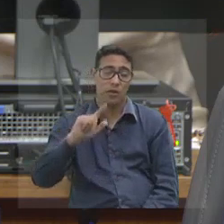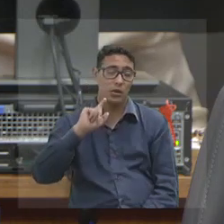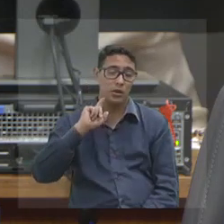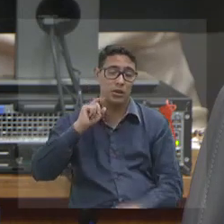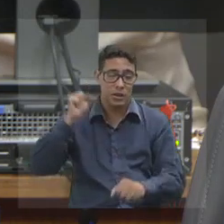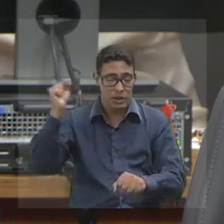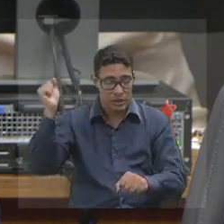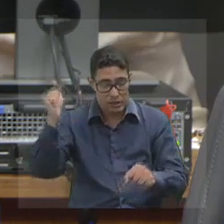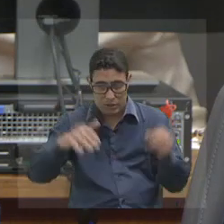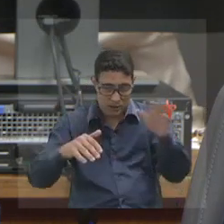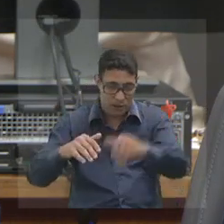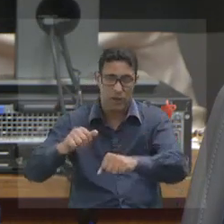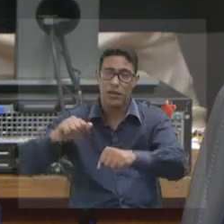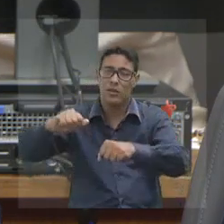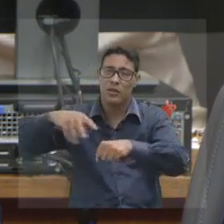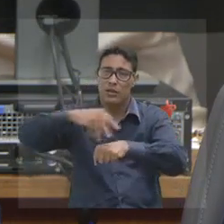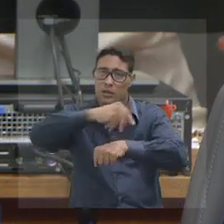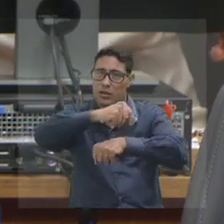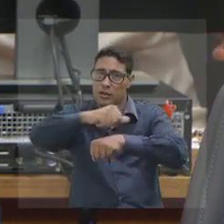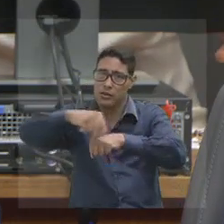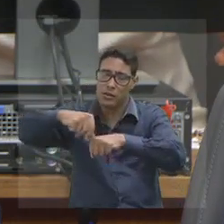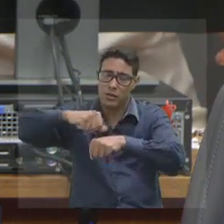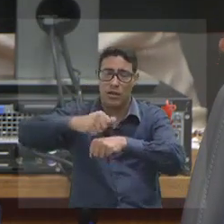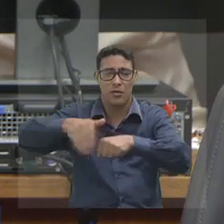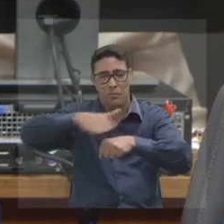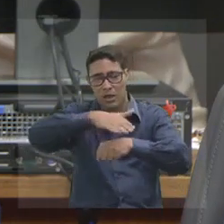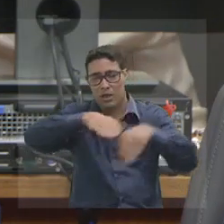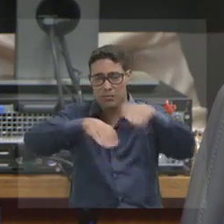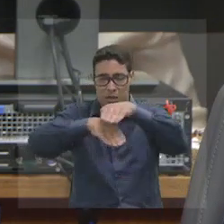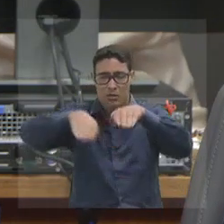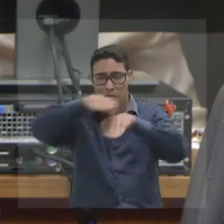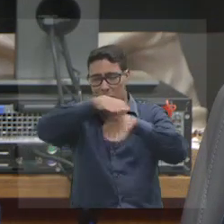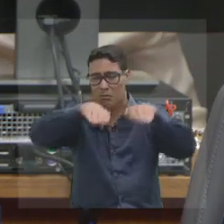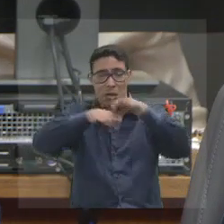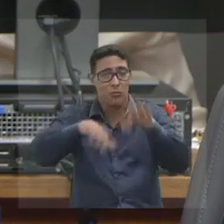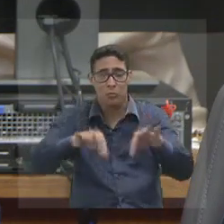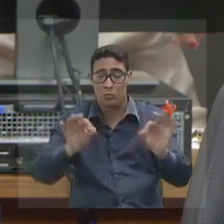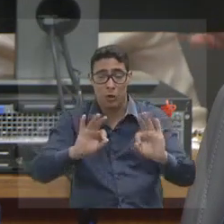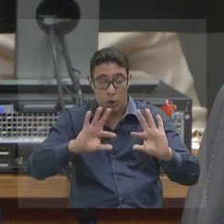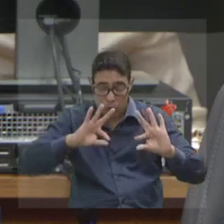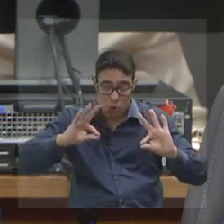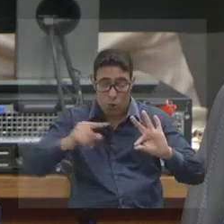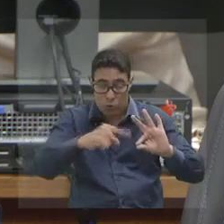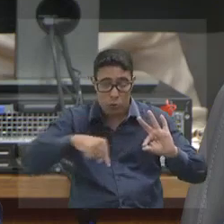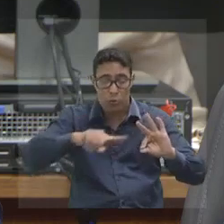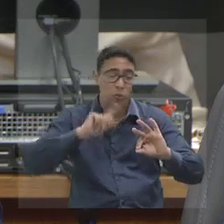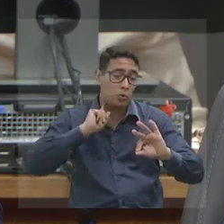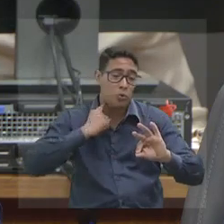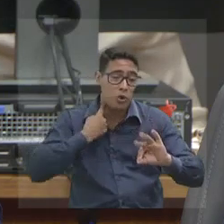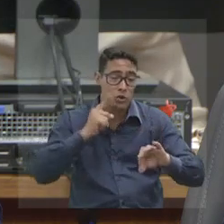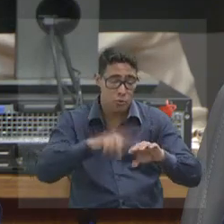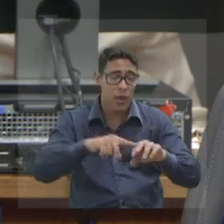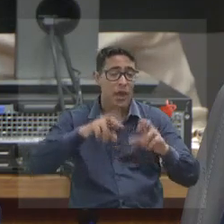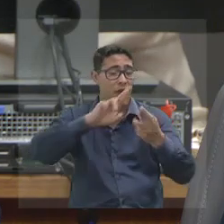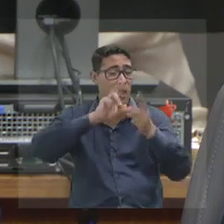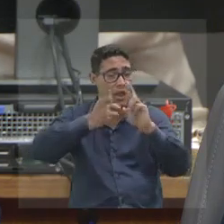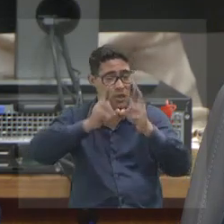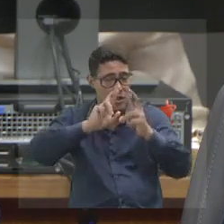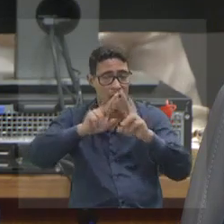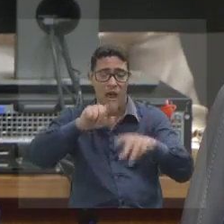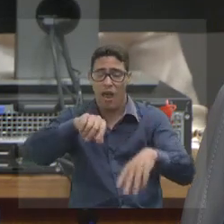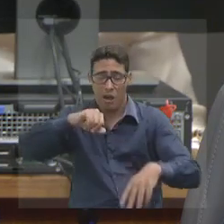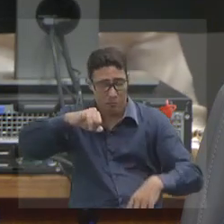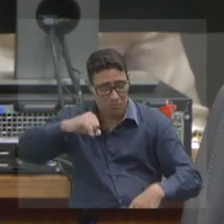não existe eh todo o lixo é reciclado e é aproveitado até mesmo o